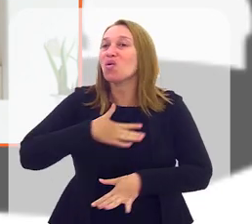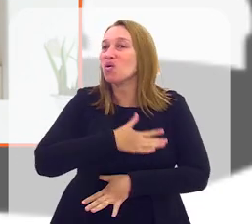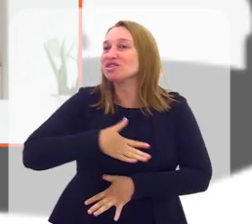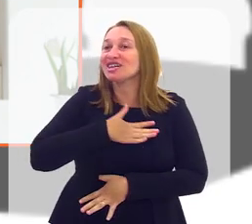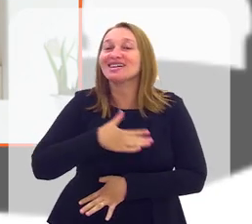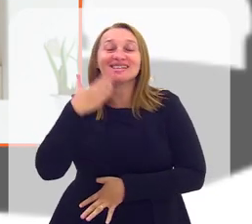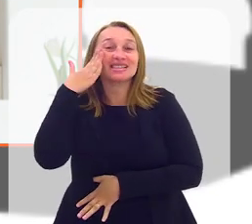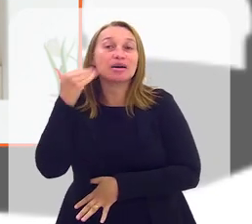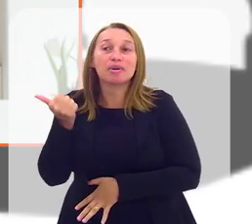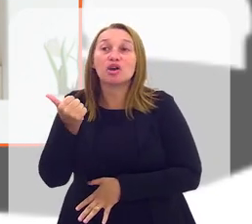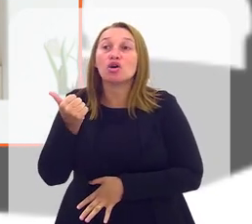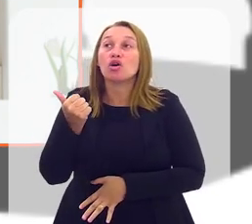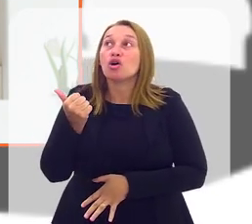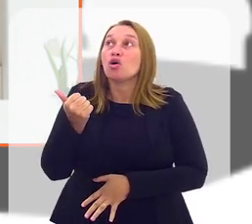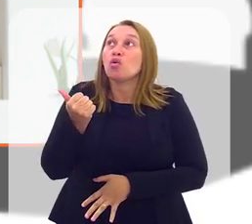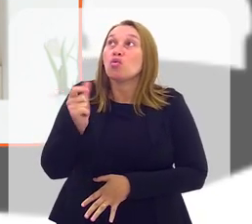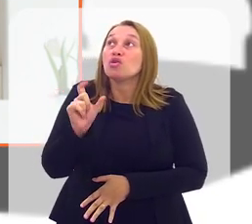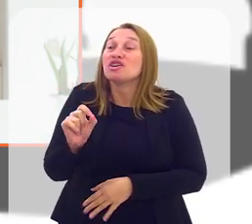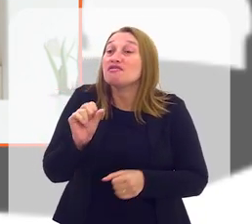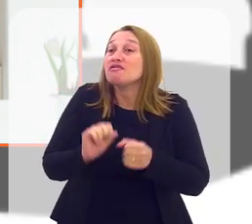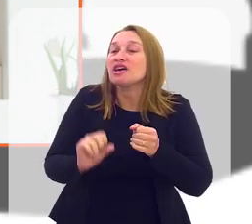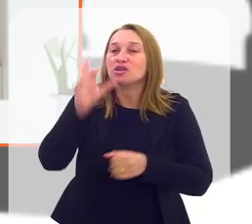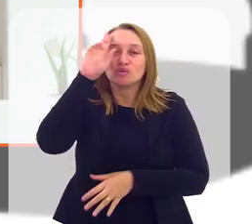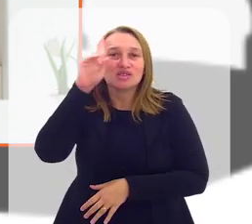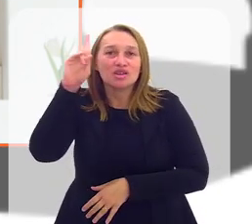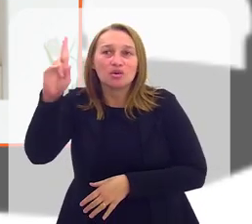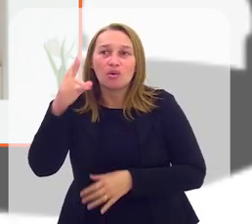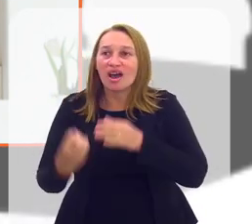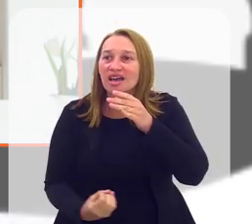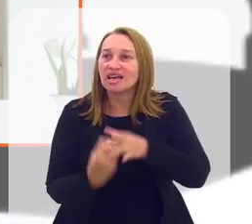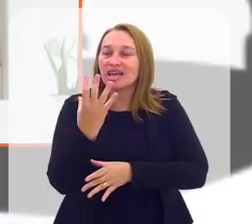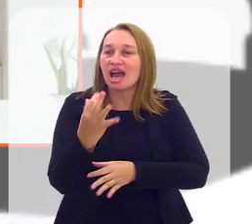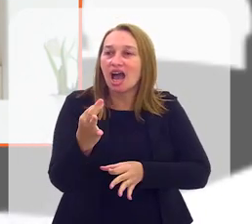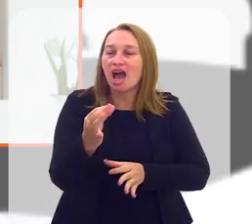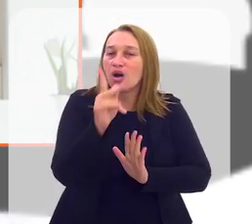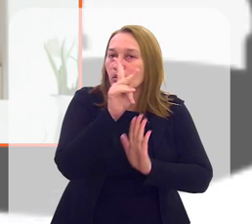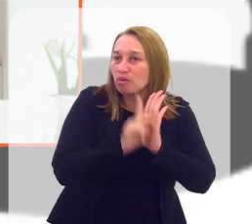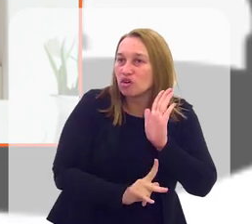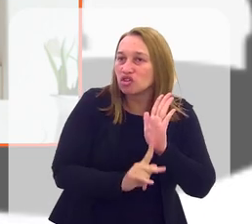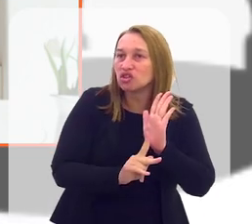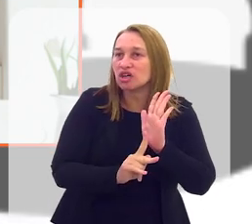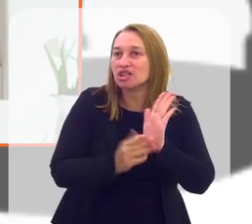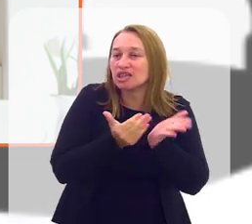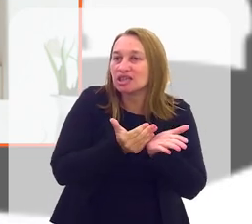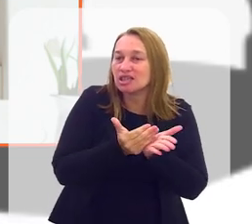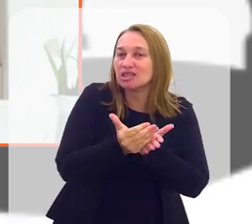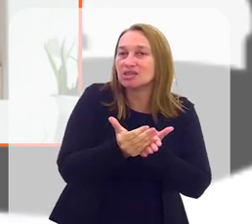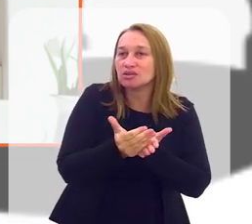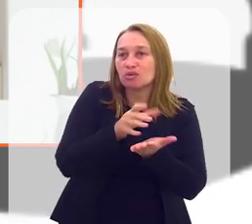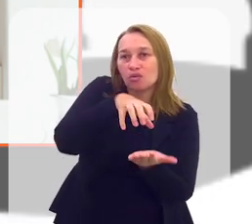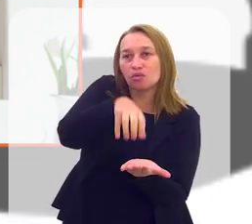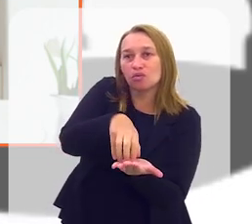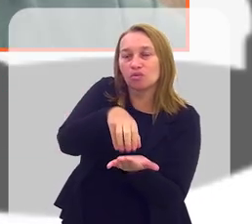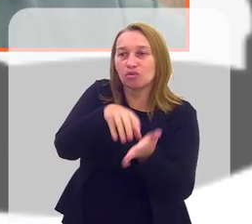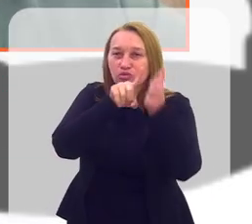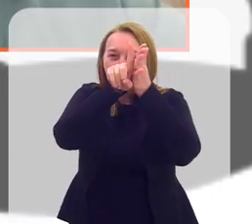Gostaria de saber o que levou o senhor a criar o projeto que deu origem a esse